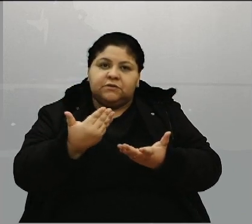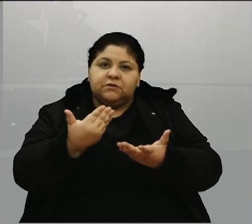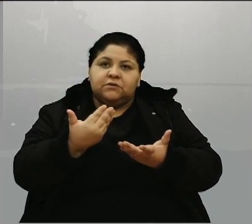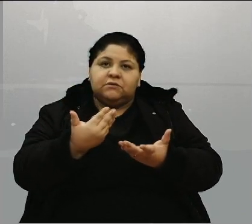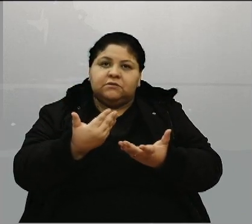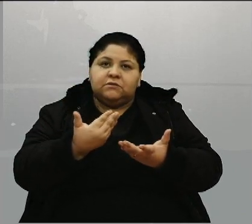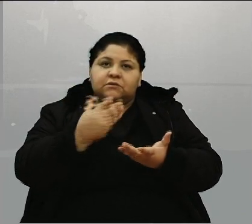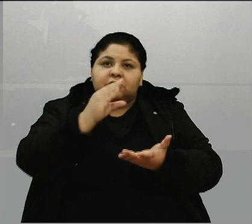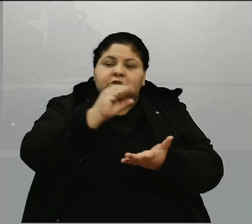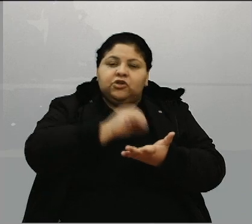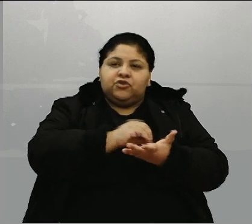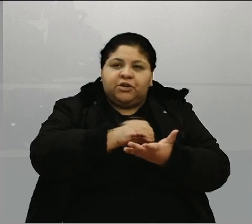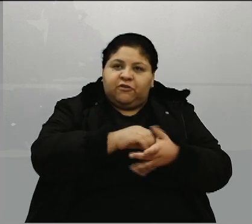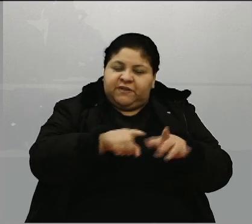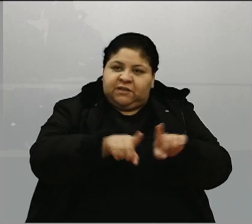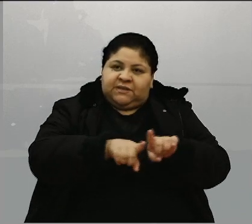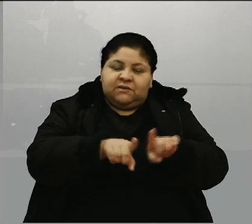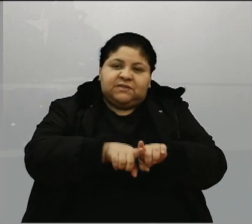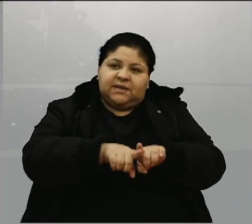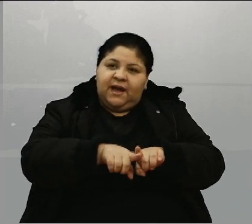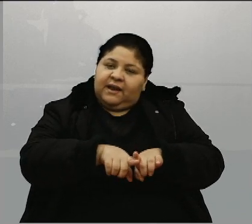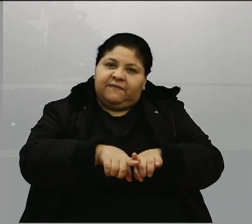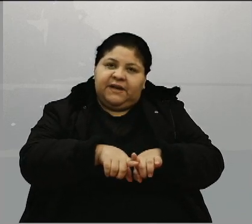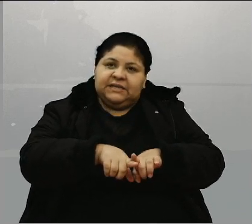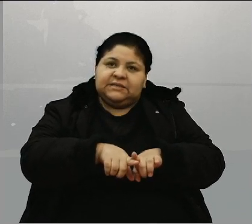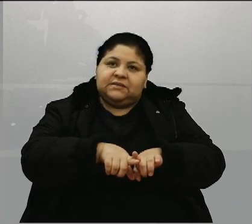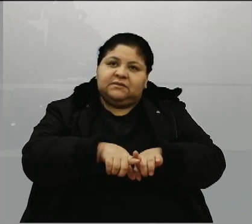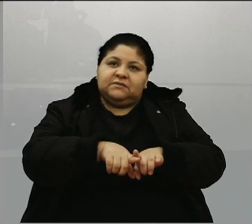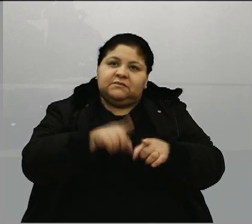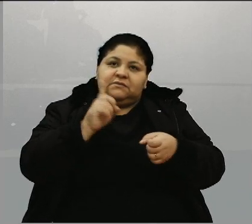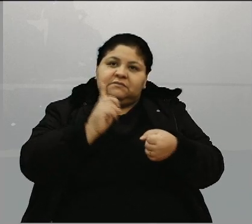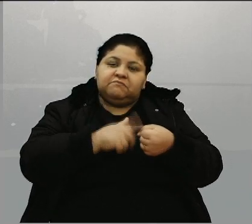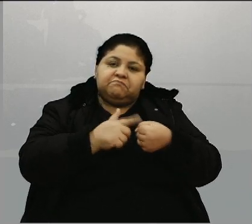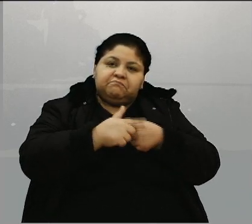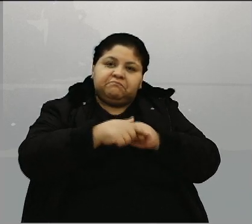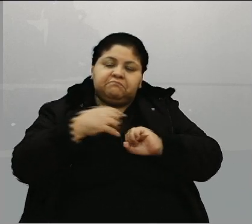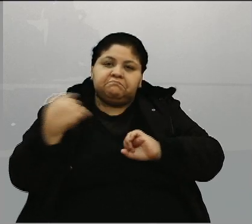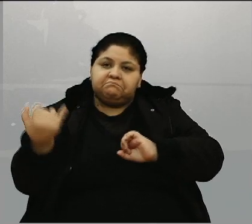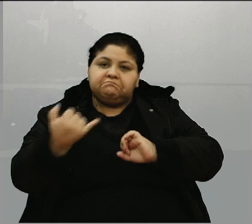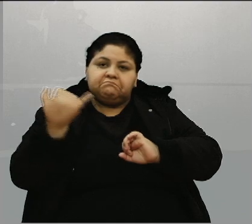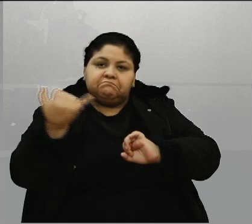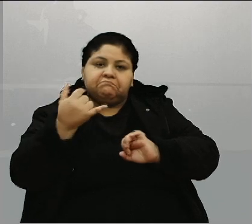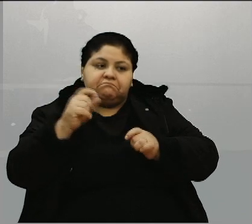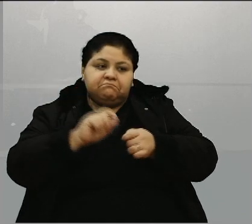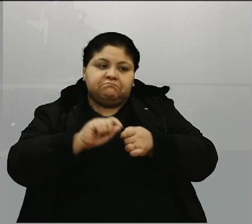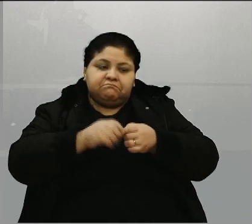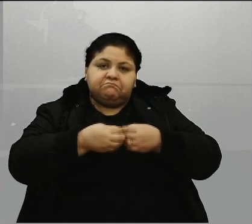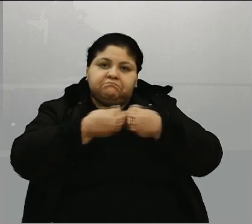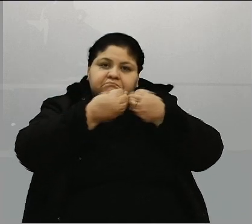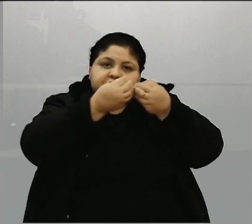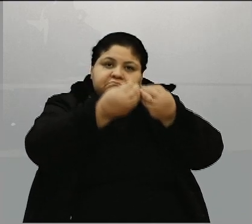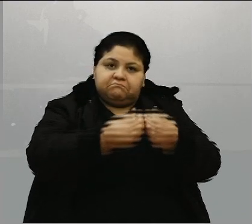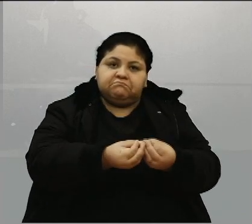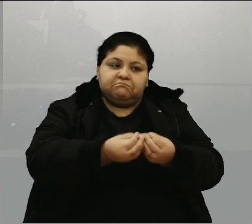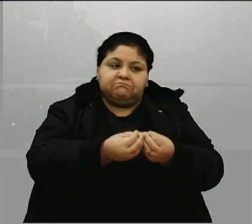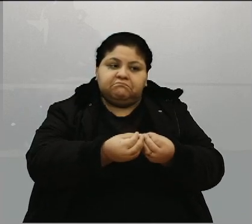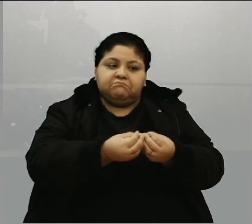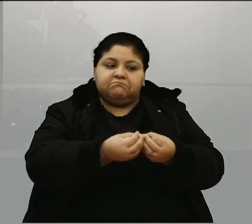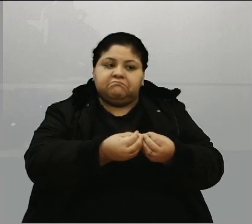uma falta na cidade de sangue. E é importante que se faça a doação reiterada,